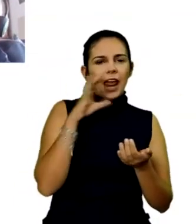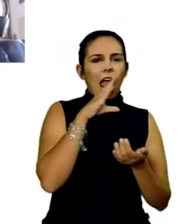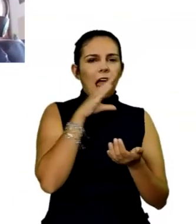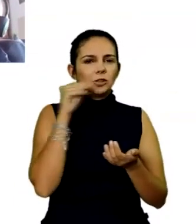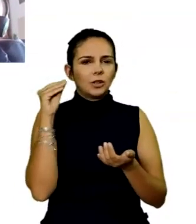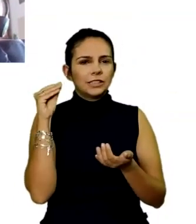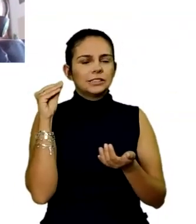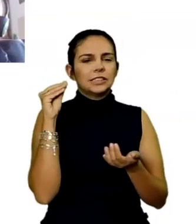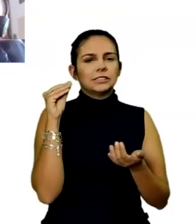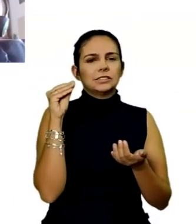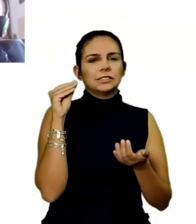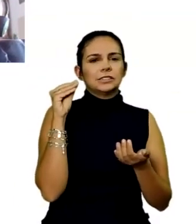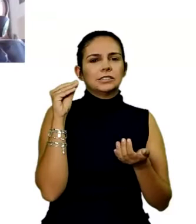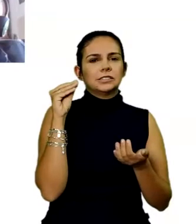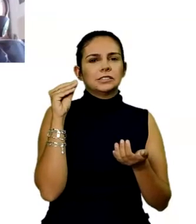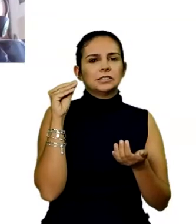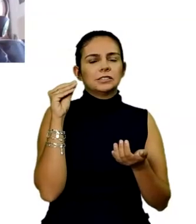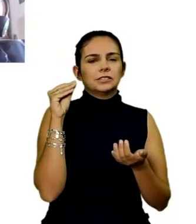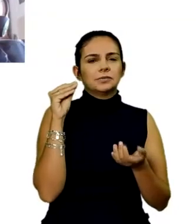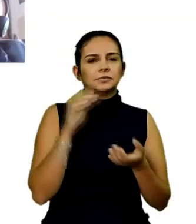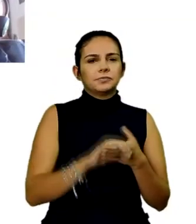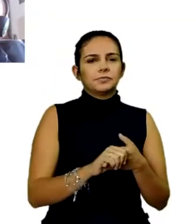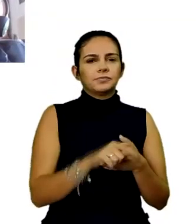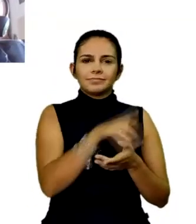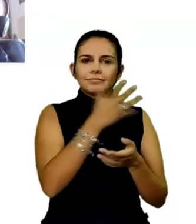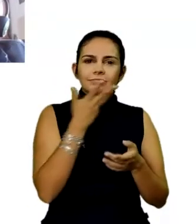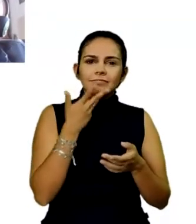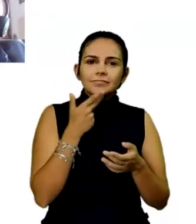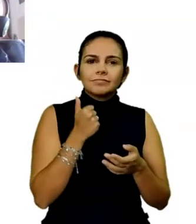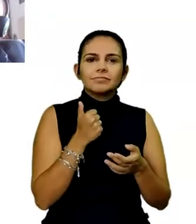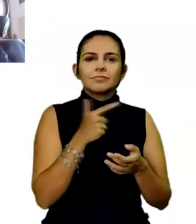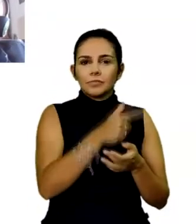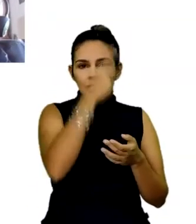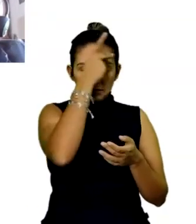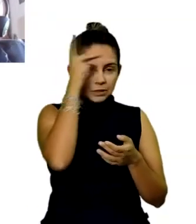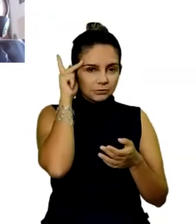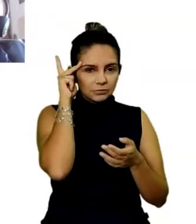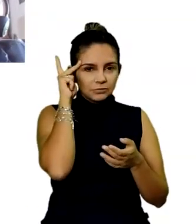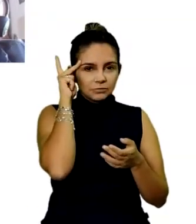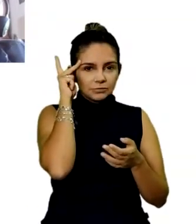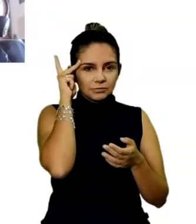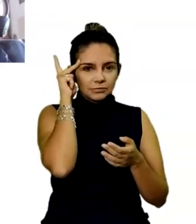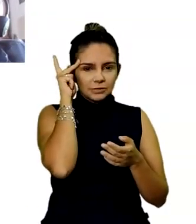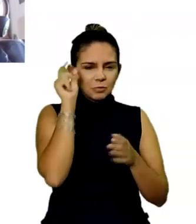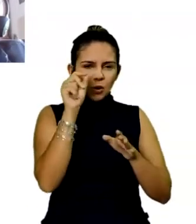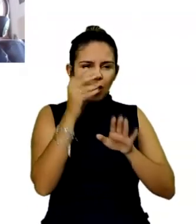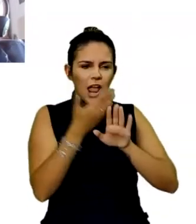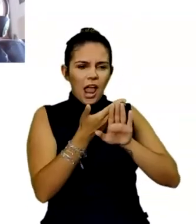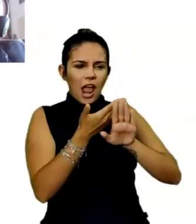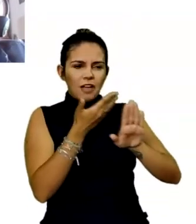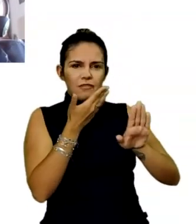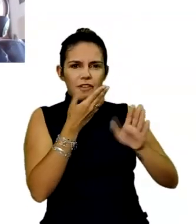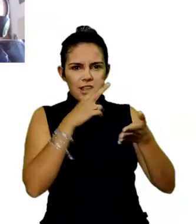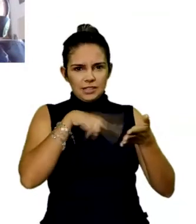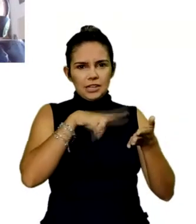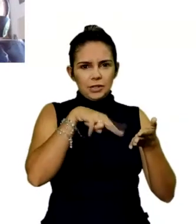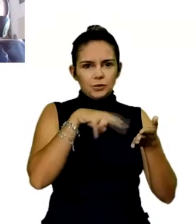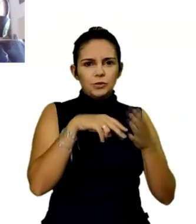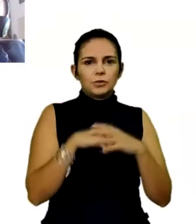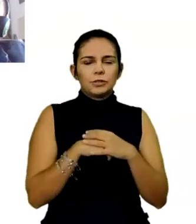pré-adolescência, adolescência, que essa criança, essa pessoa, se afasta um pouco da